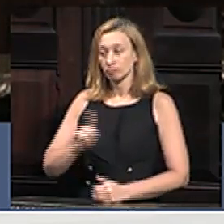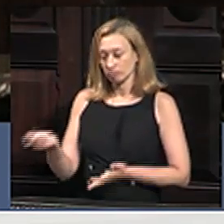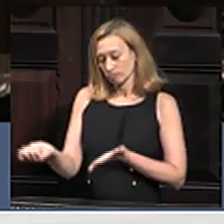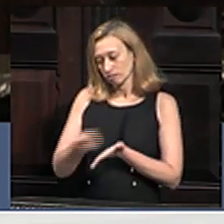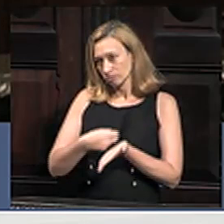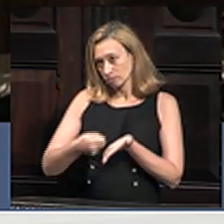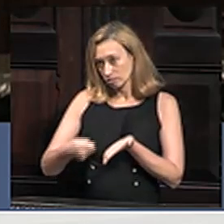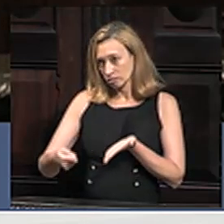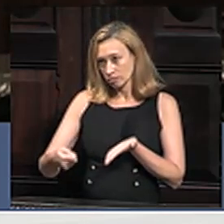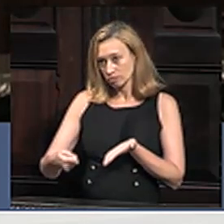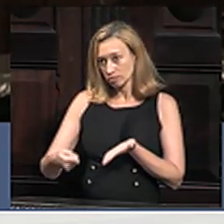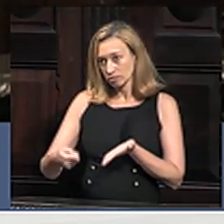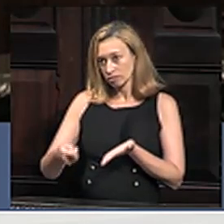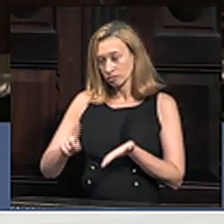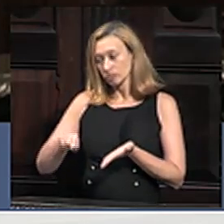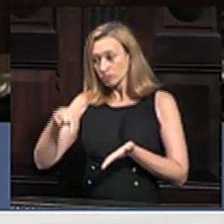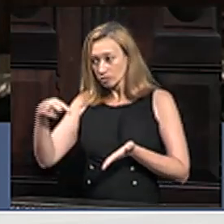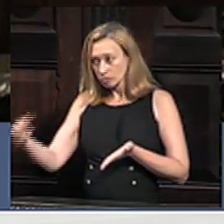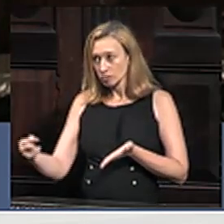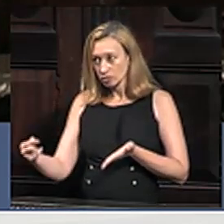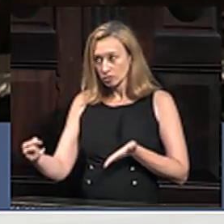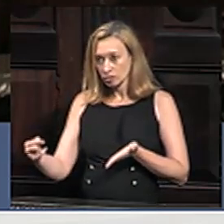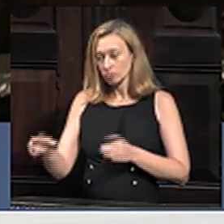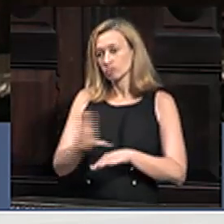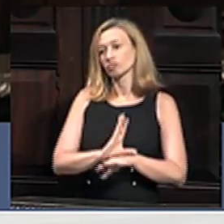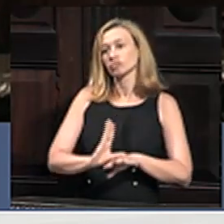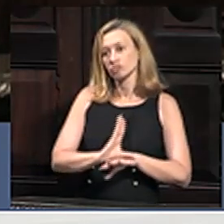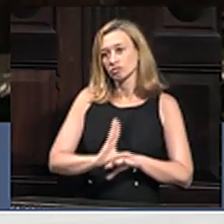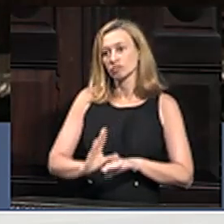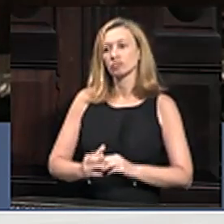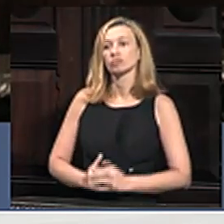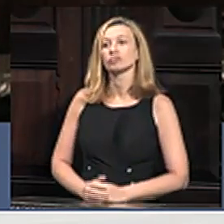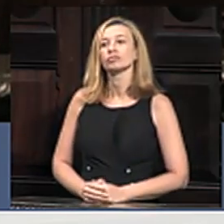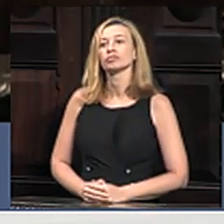escrevam uma outra Constituição.